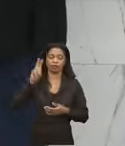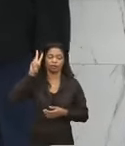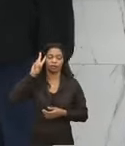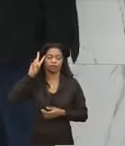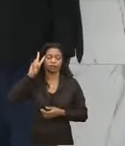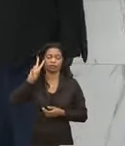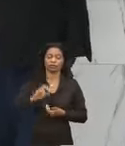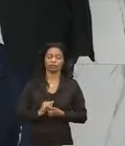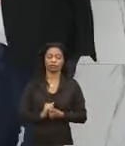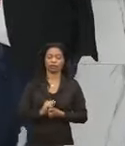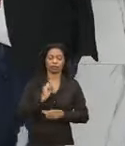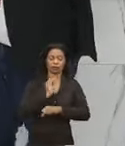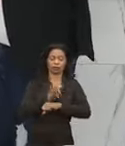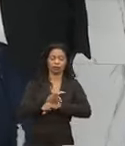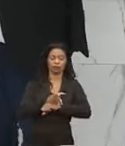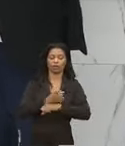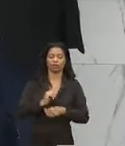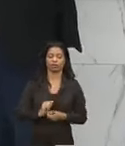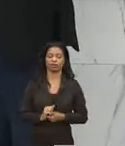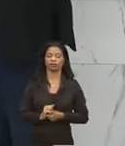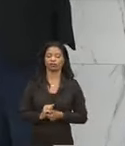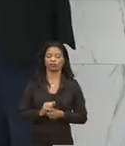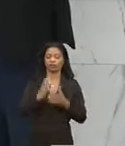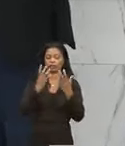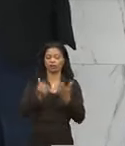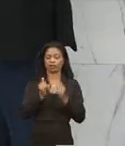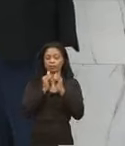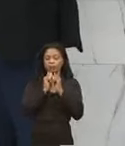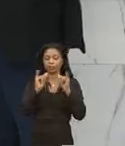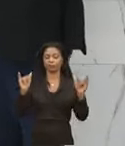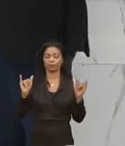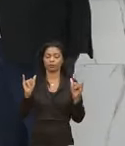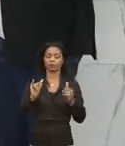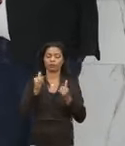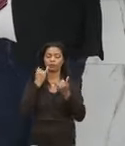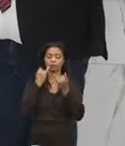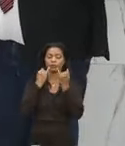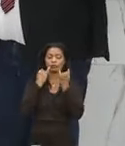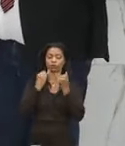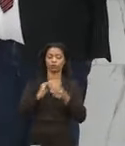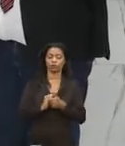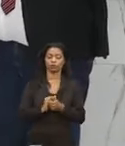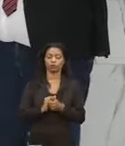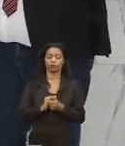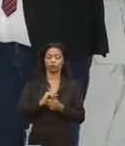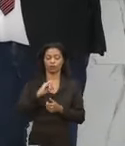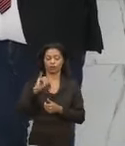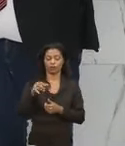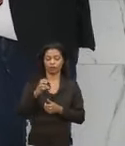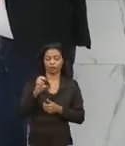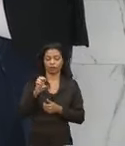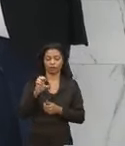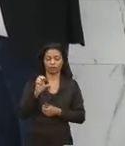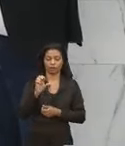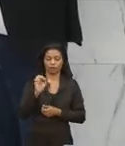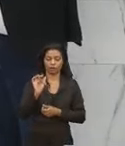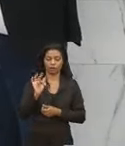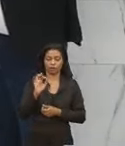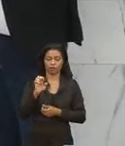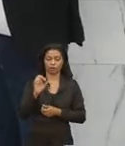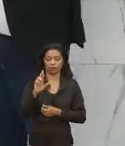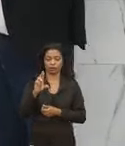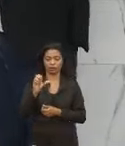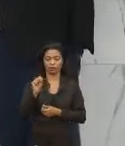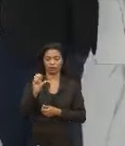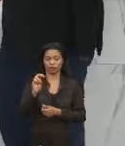de que Jefferson foi acolhido na feira de Camaçari por esse homem. Ele merece todas as nossas